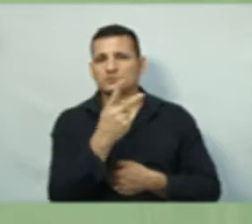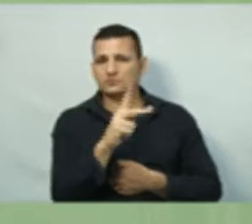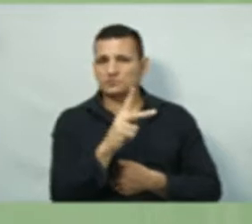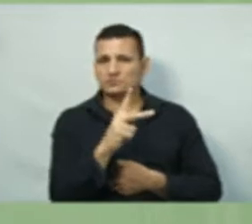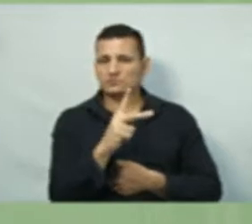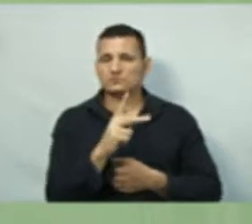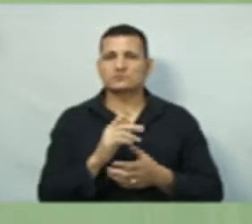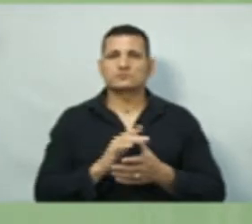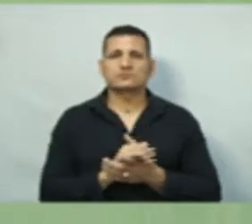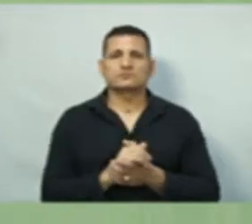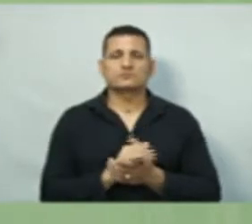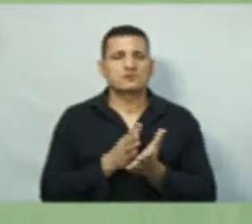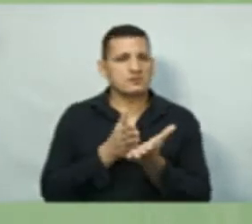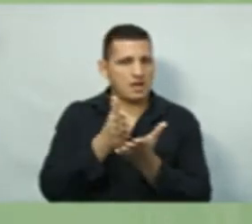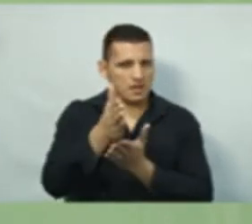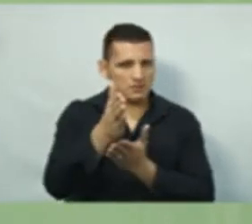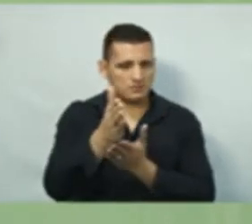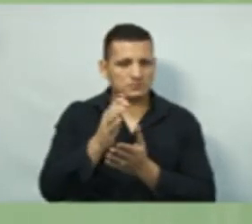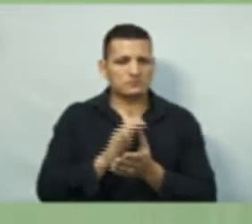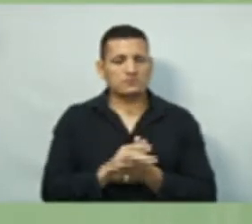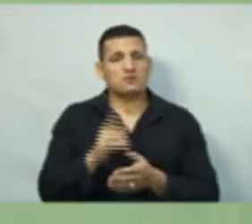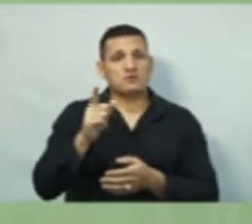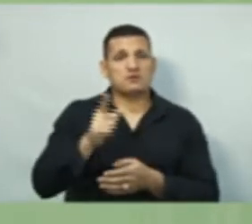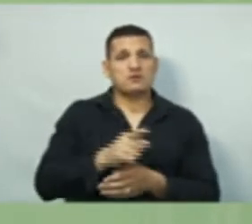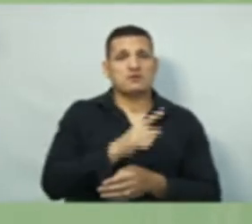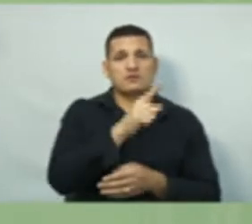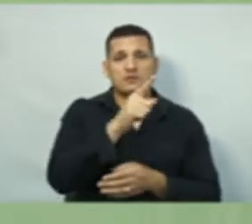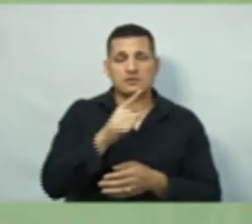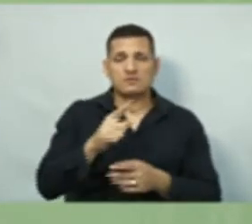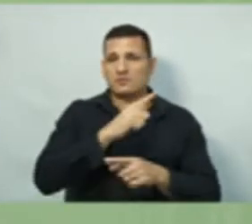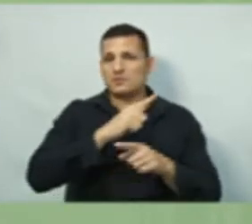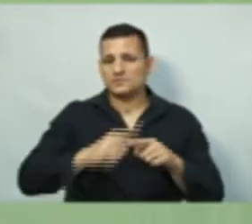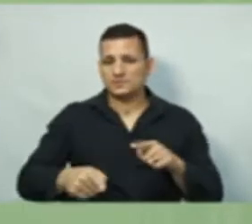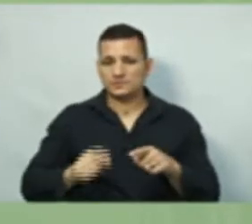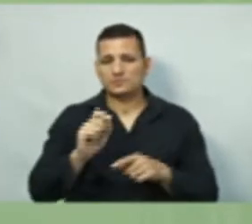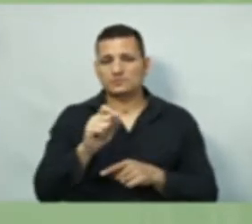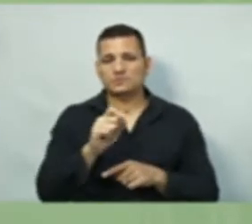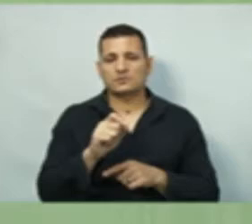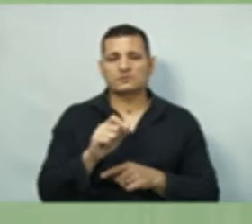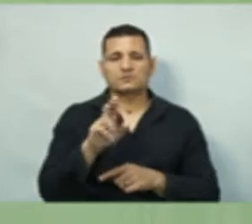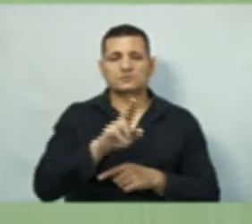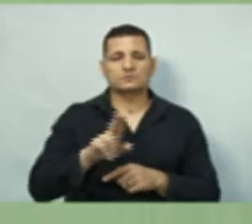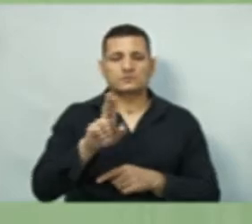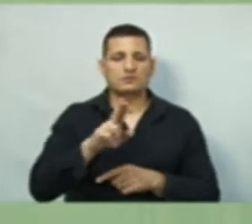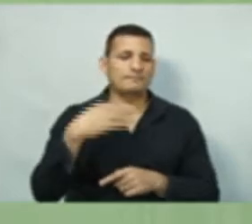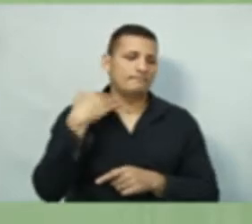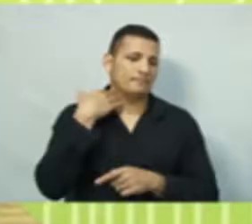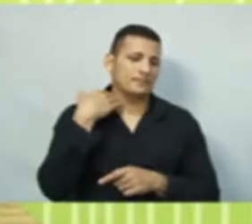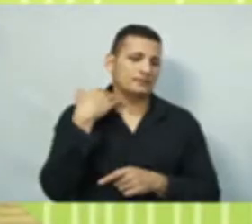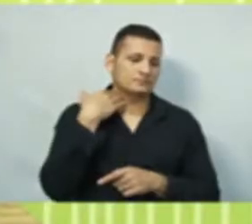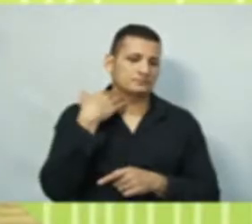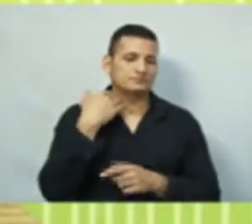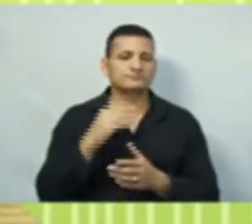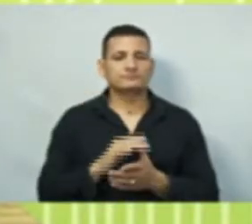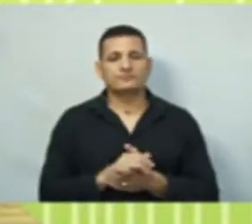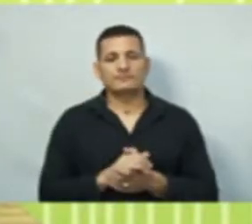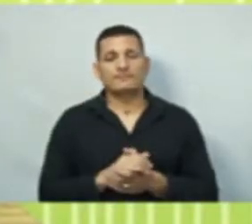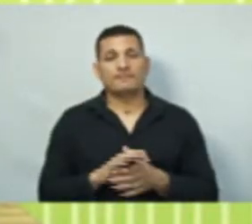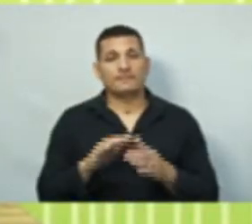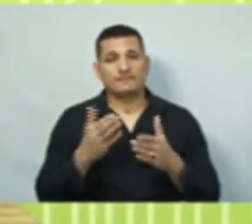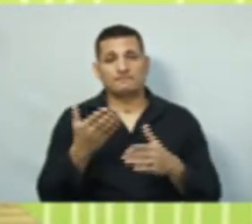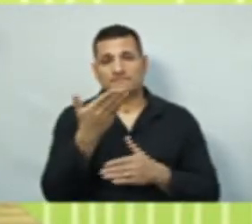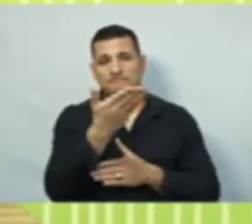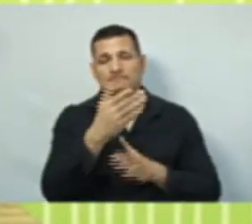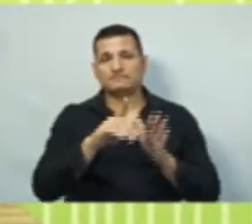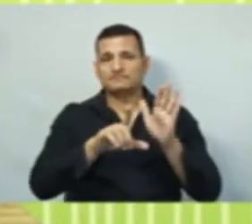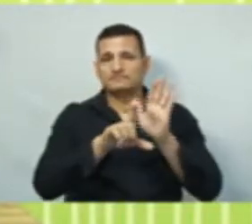denominação. É vedado às cooperativas o uso da expressão banco. Então, nós, de acordo com esta